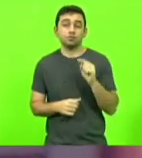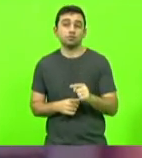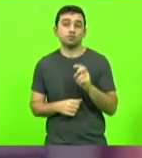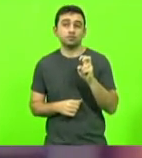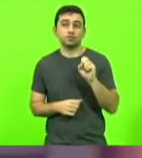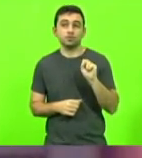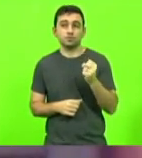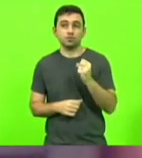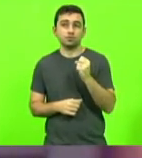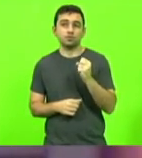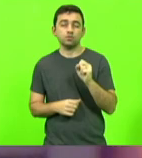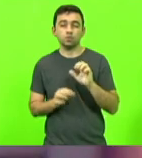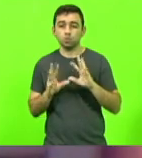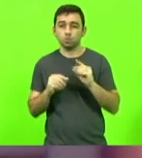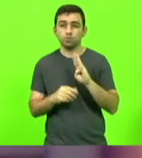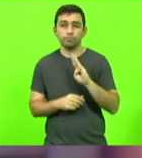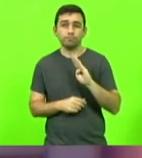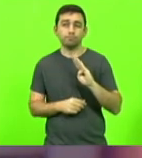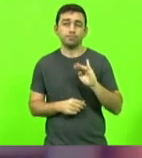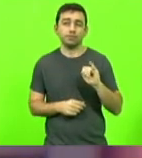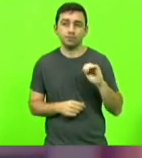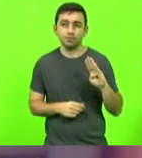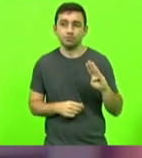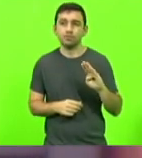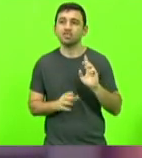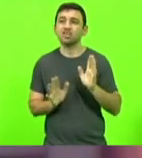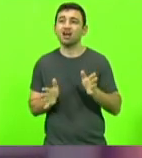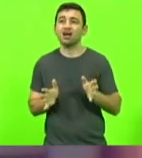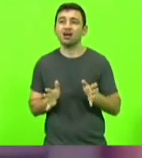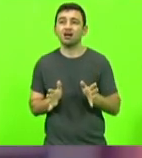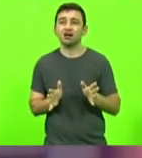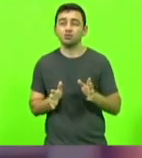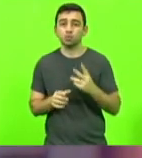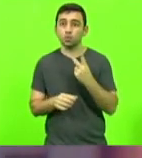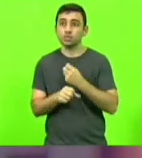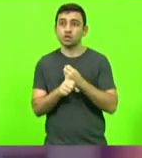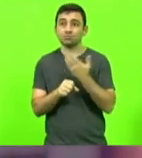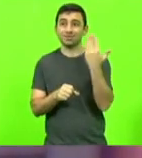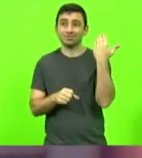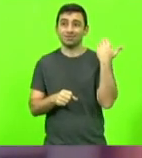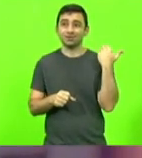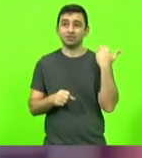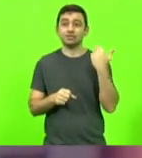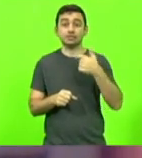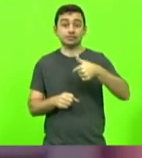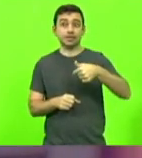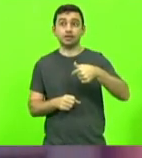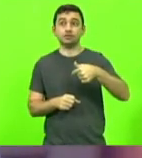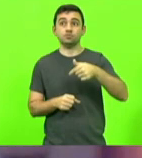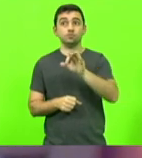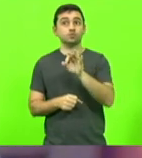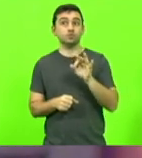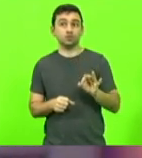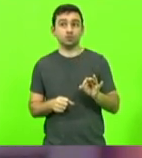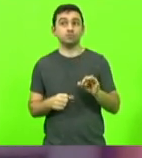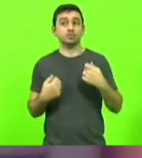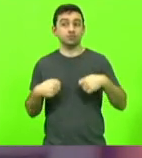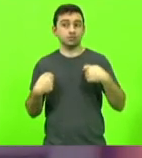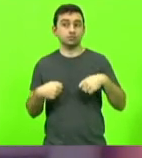4,58% do PIB, quando já deveríamos, há 2 anos atrás, ter chegado a 7% do